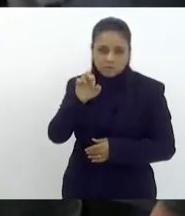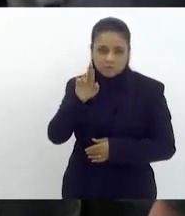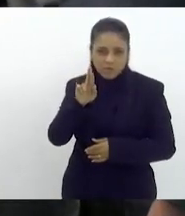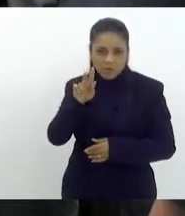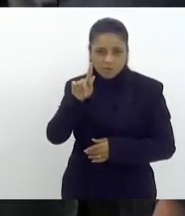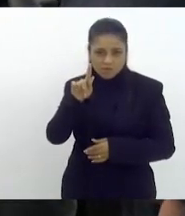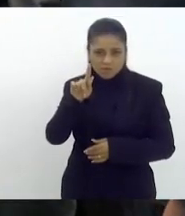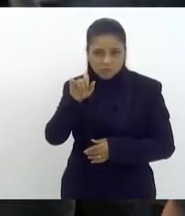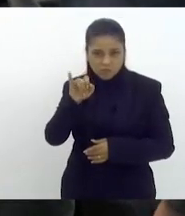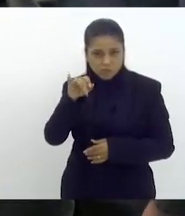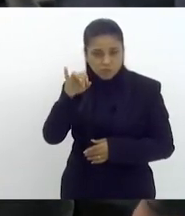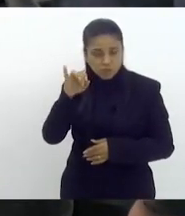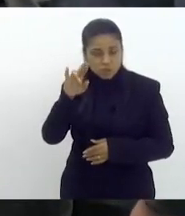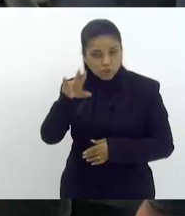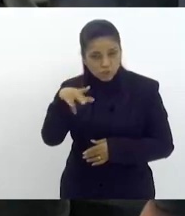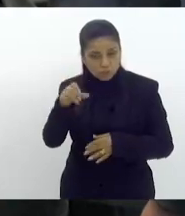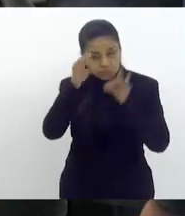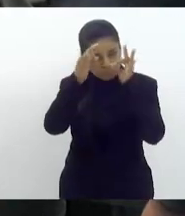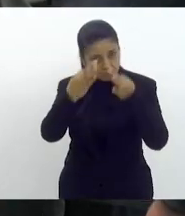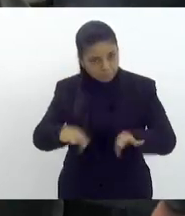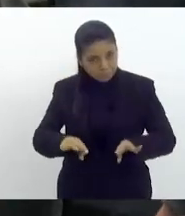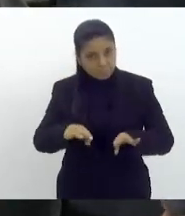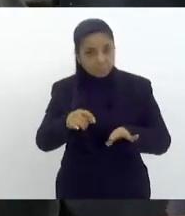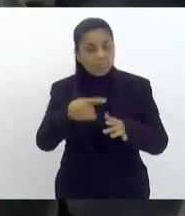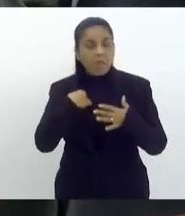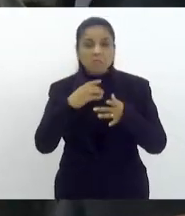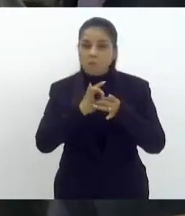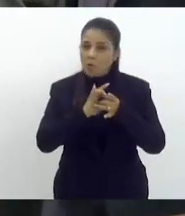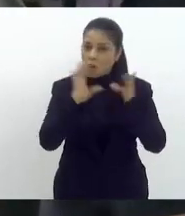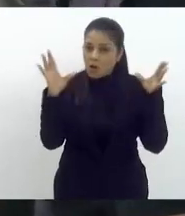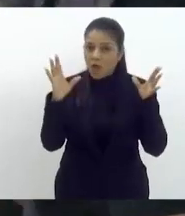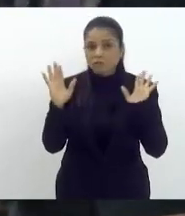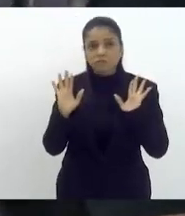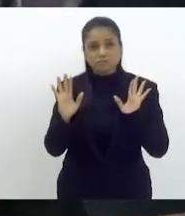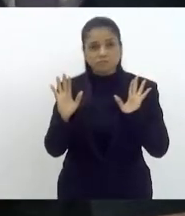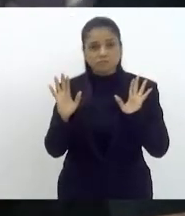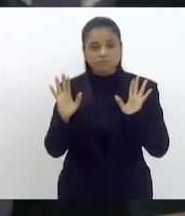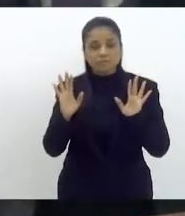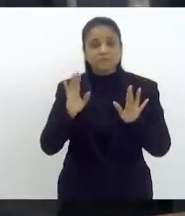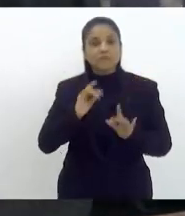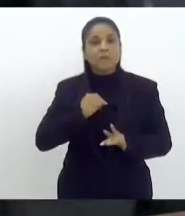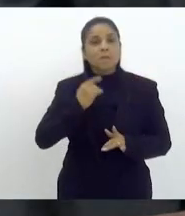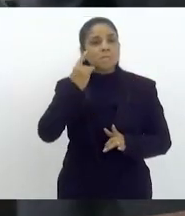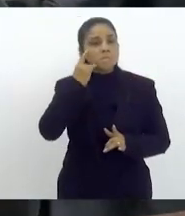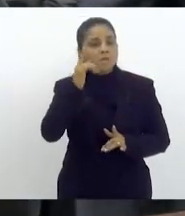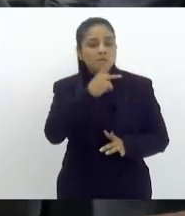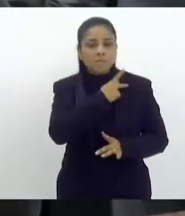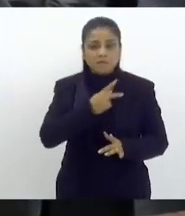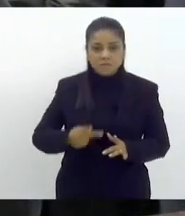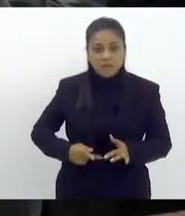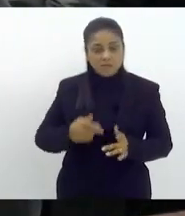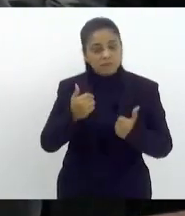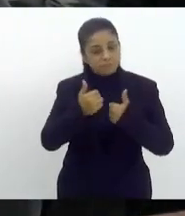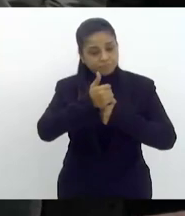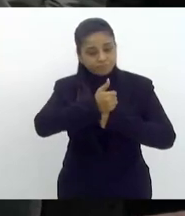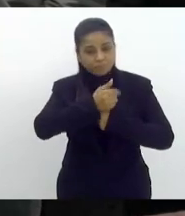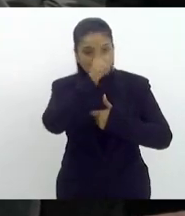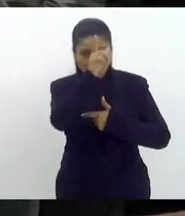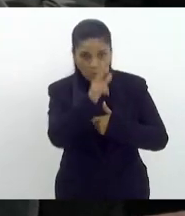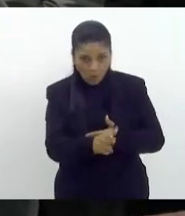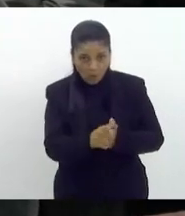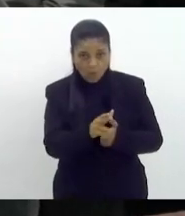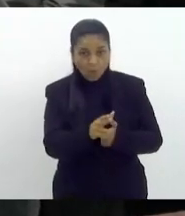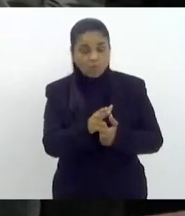correto e é uma proteção democrática oposição porque imaginamos que o presidente como fez vossa excelência dando celeridade